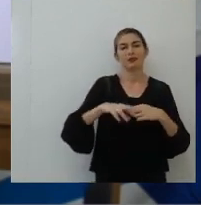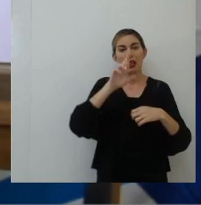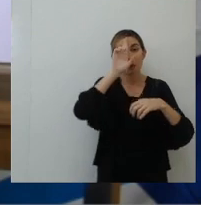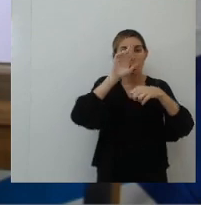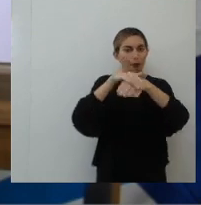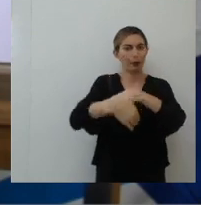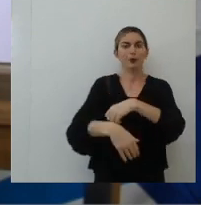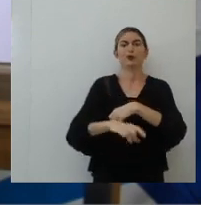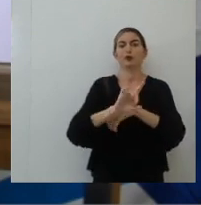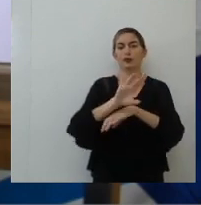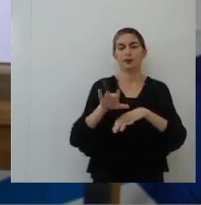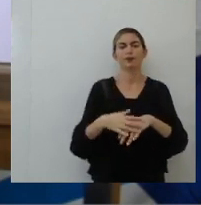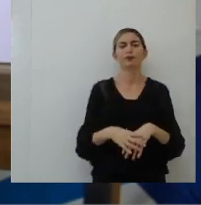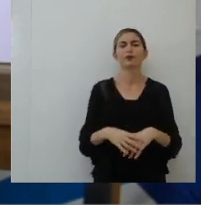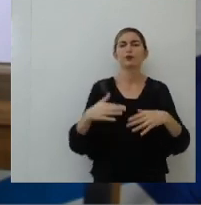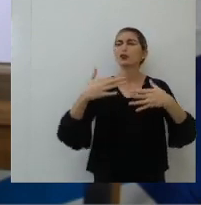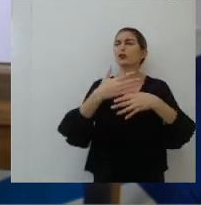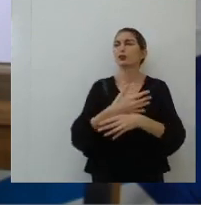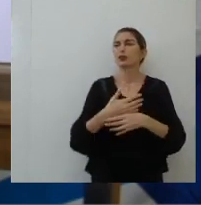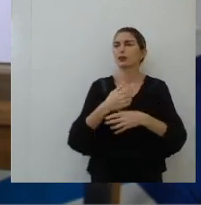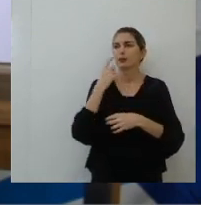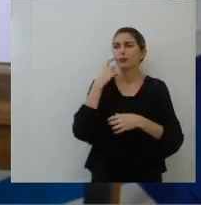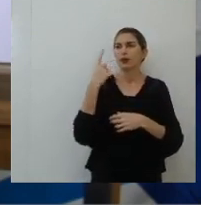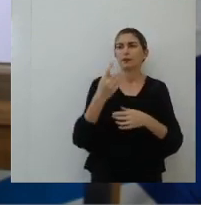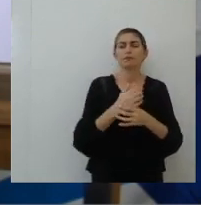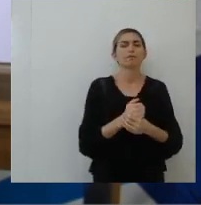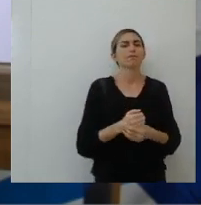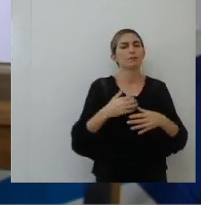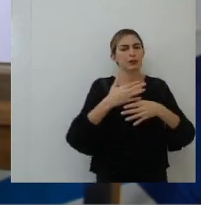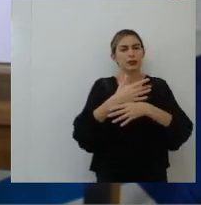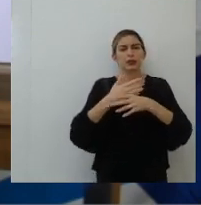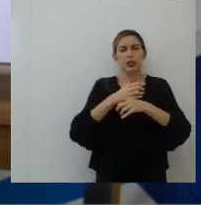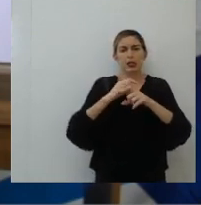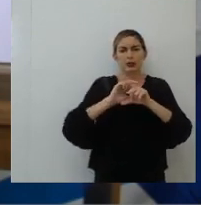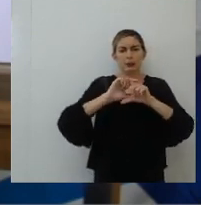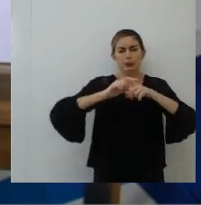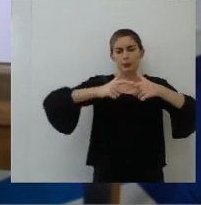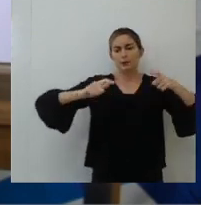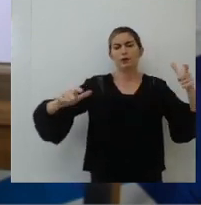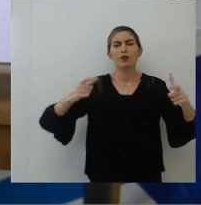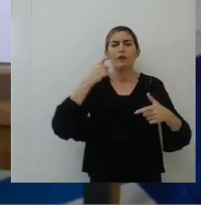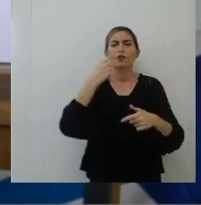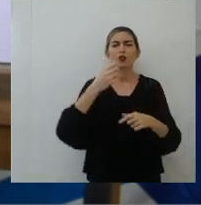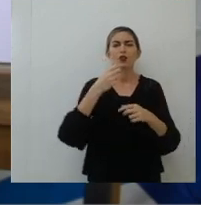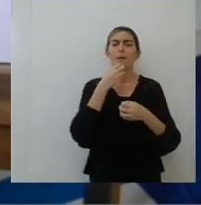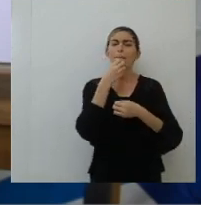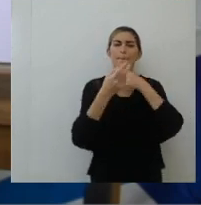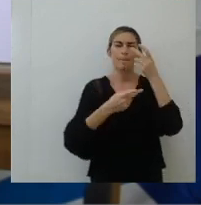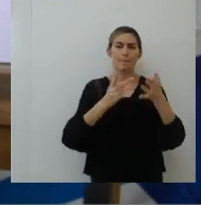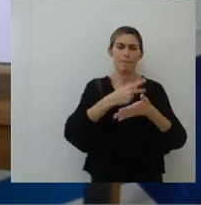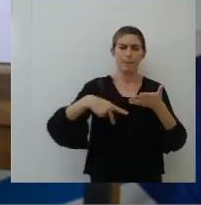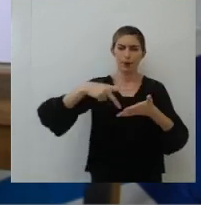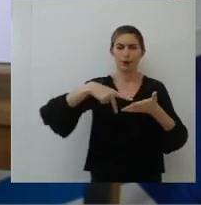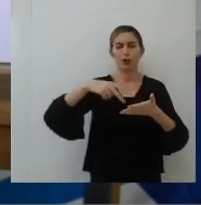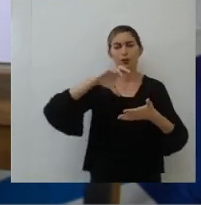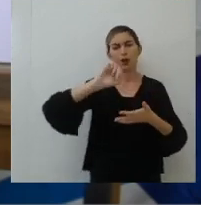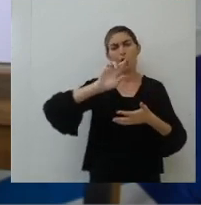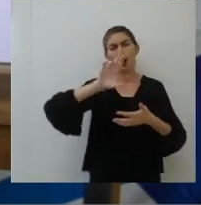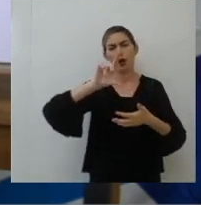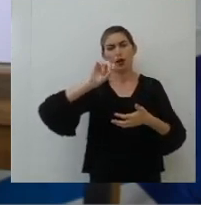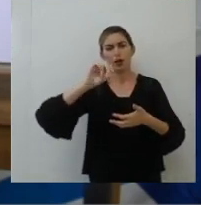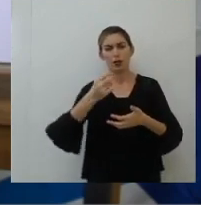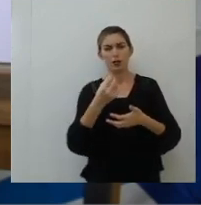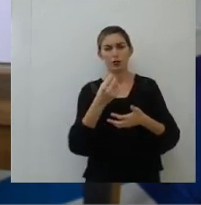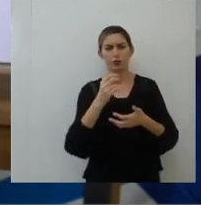Vamos embora. Cidade Grande, de olho na tela. Veja o texto do poeta Carlos Drummond de Andrade. Mais uma vez, um exemplo de texto